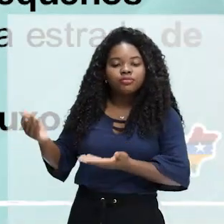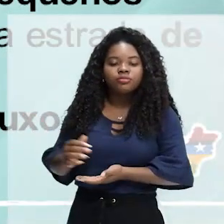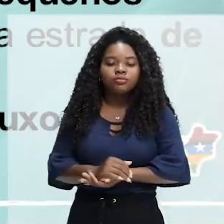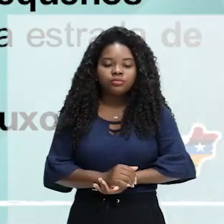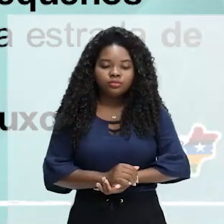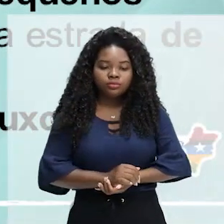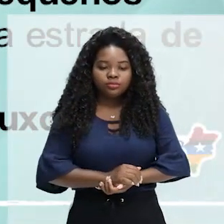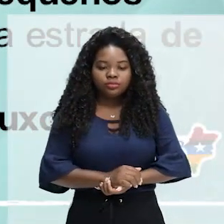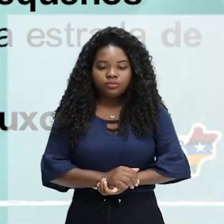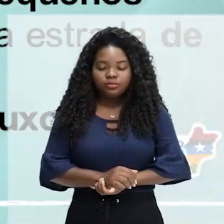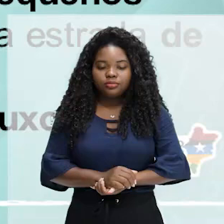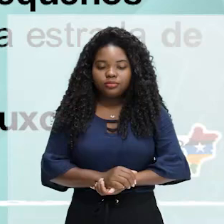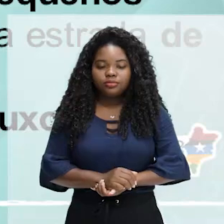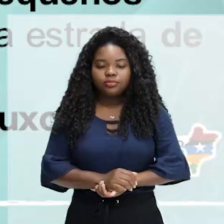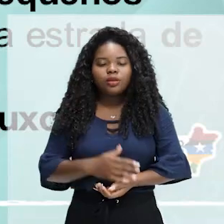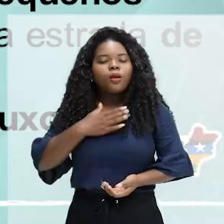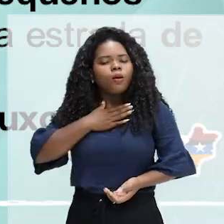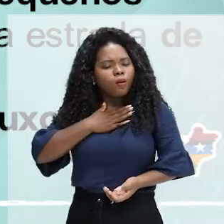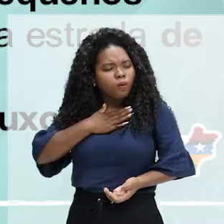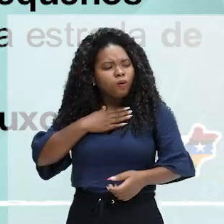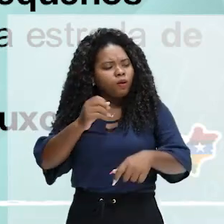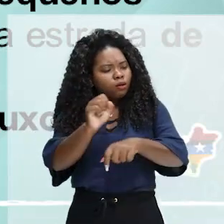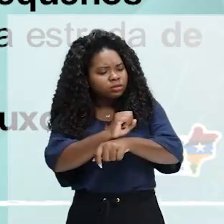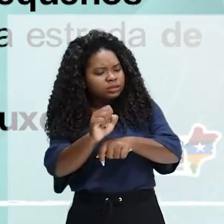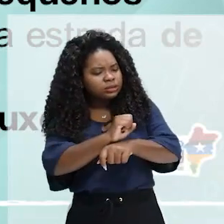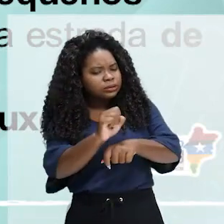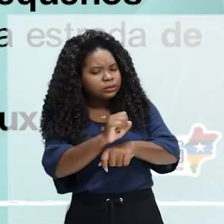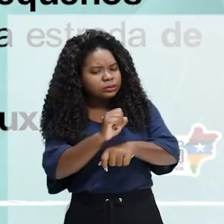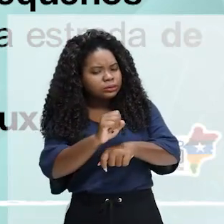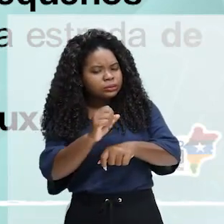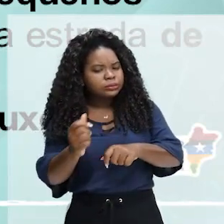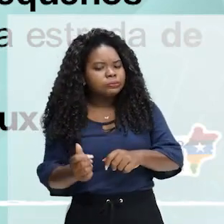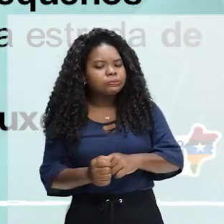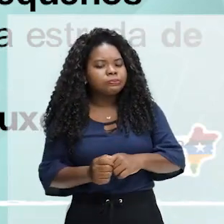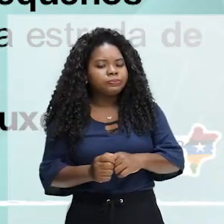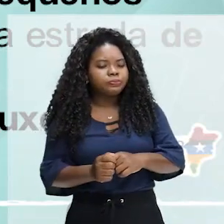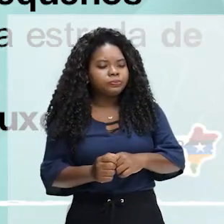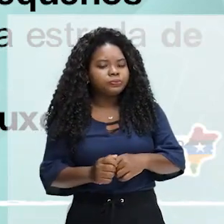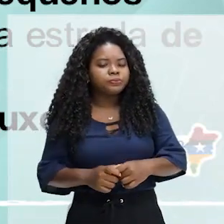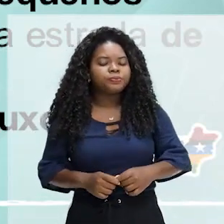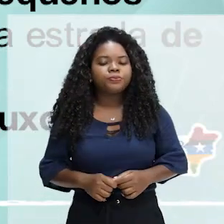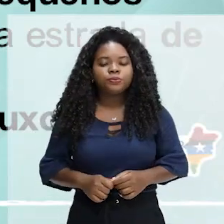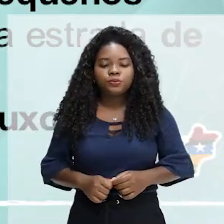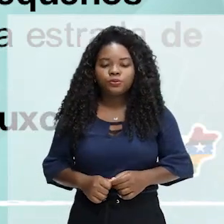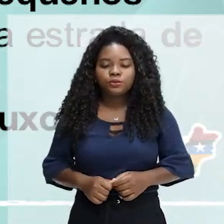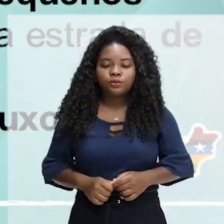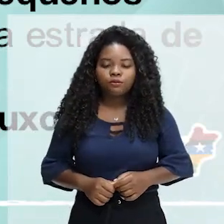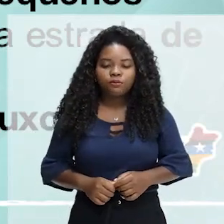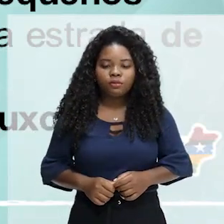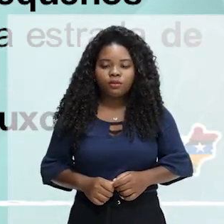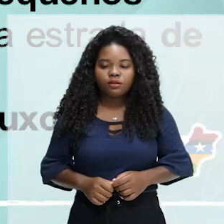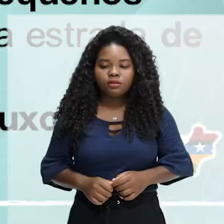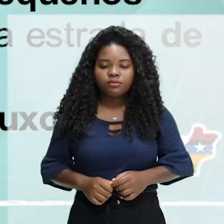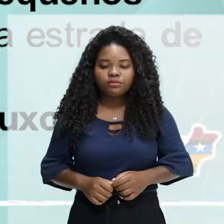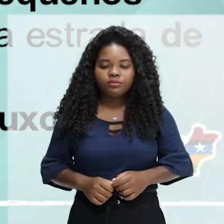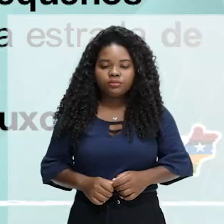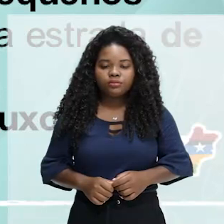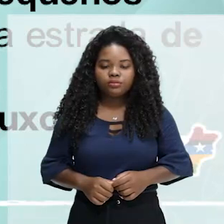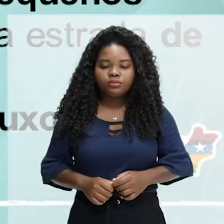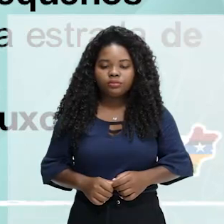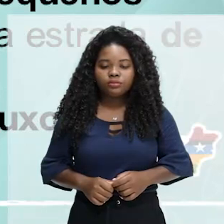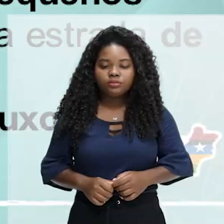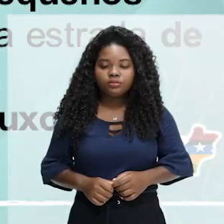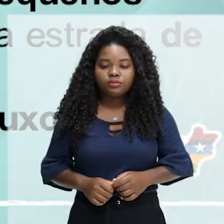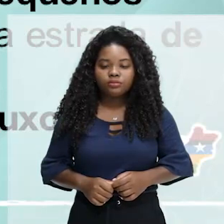para vocês, mais uma foto, é assim. Gosta de carros altos? É um comercial de um carro, né? De um carro. Então, assim, ó, presta